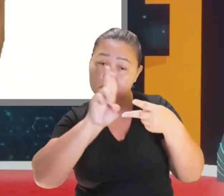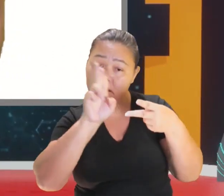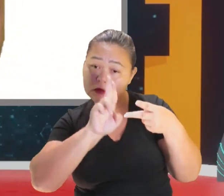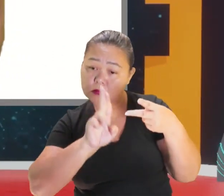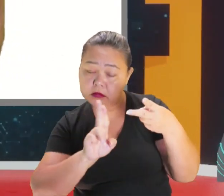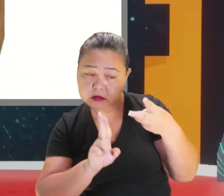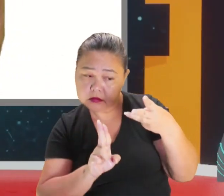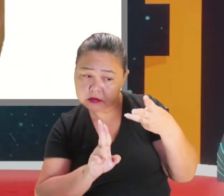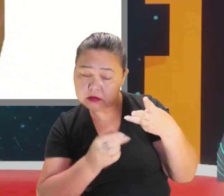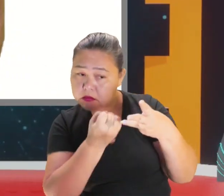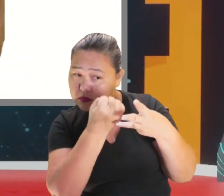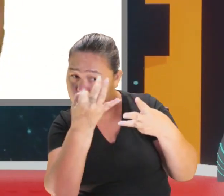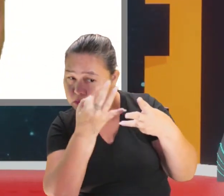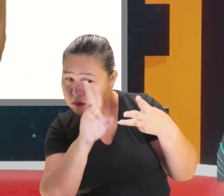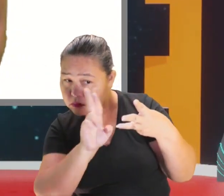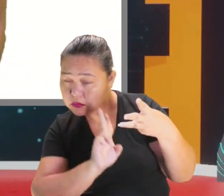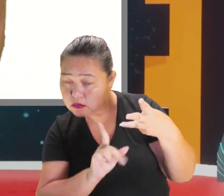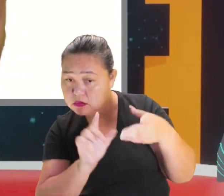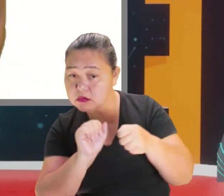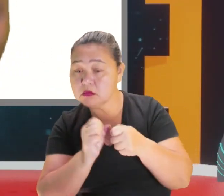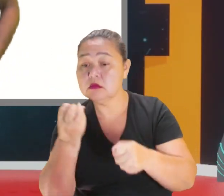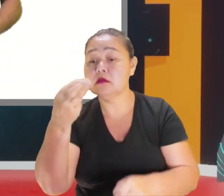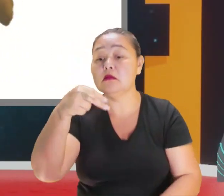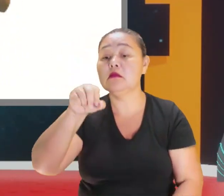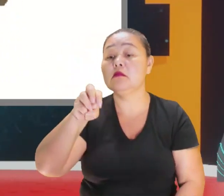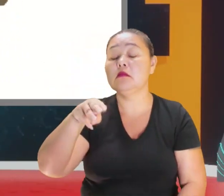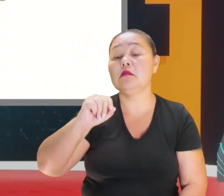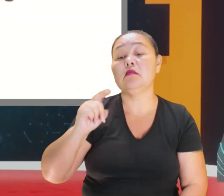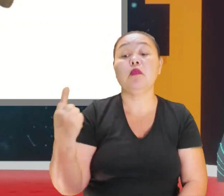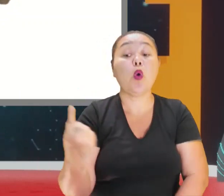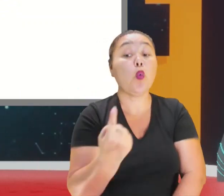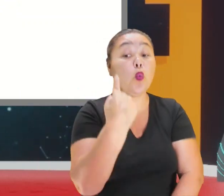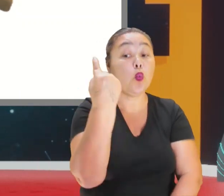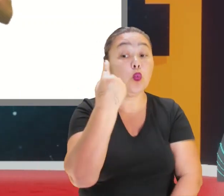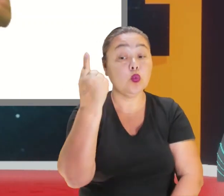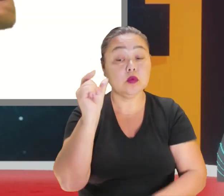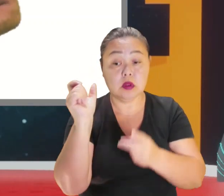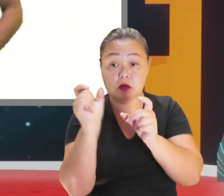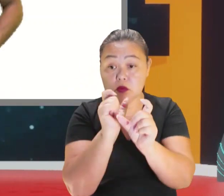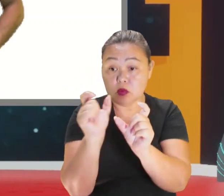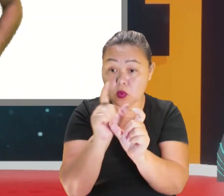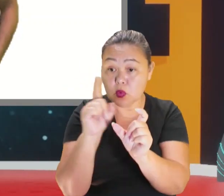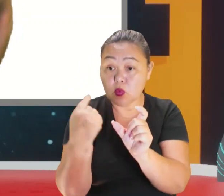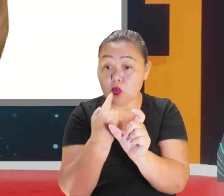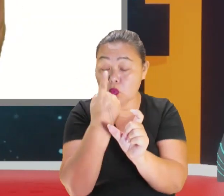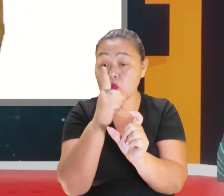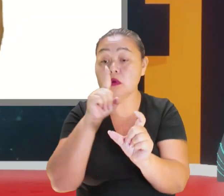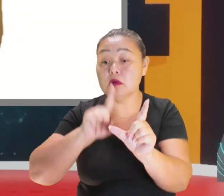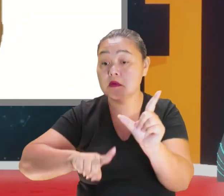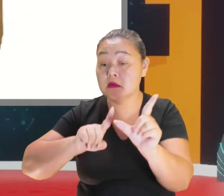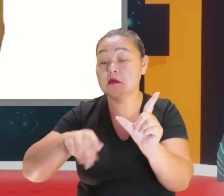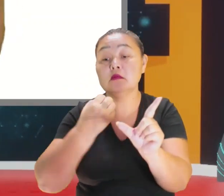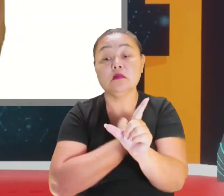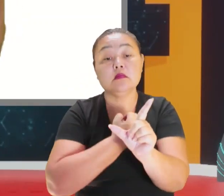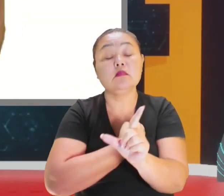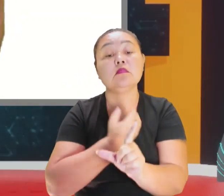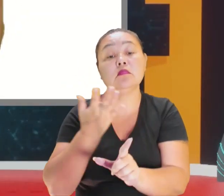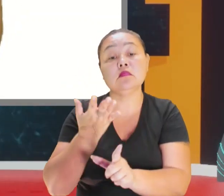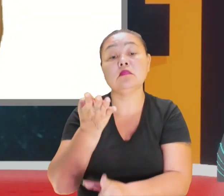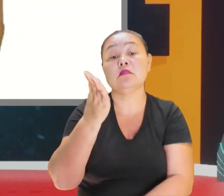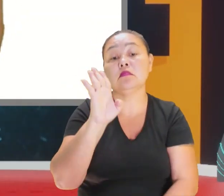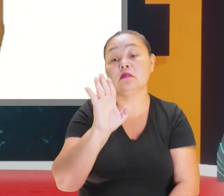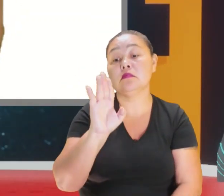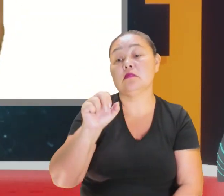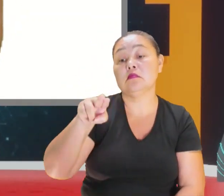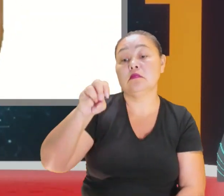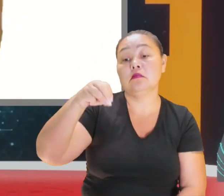Classificação, né? Das expressões. Monômio. Um termo algébrico. Termo só. Um termo. Aí é claro que a gente, na pegada, já sabe que binômio